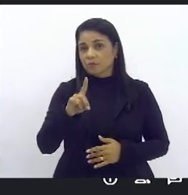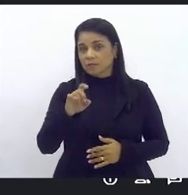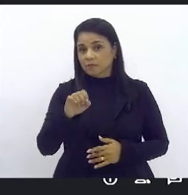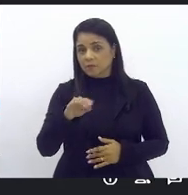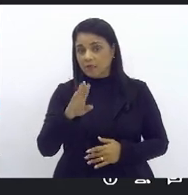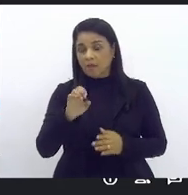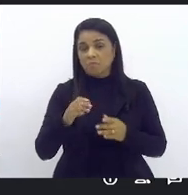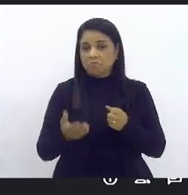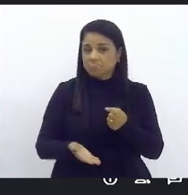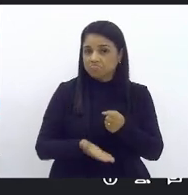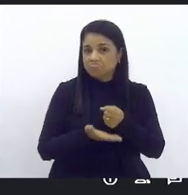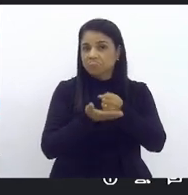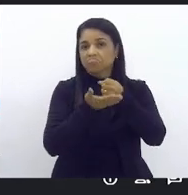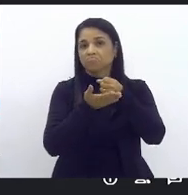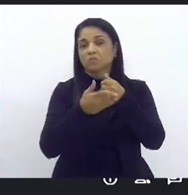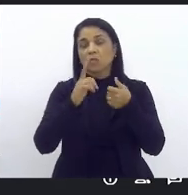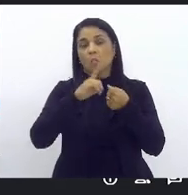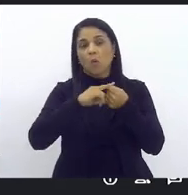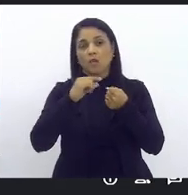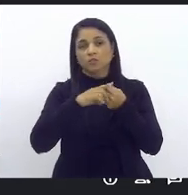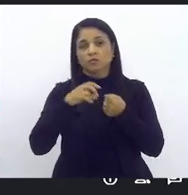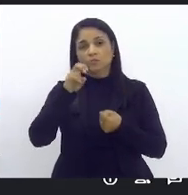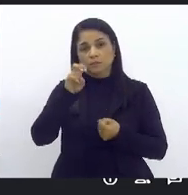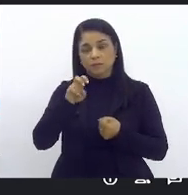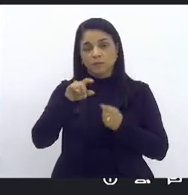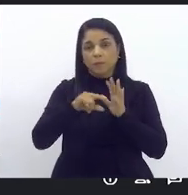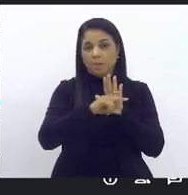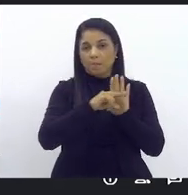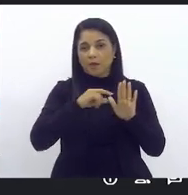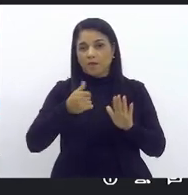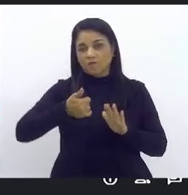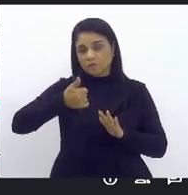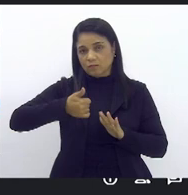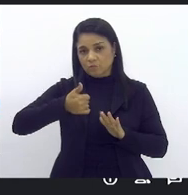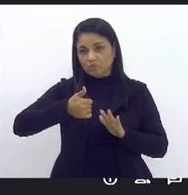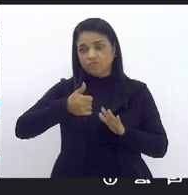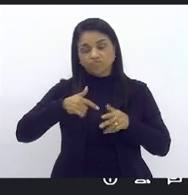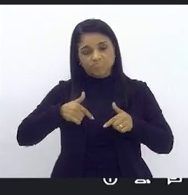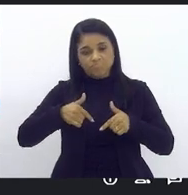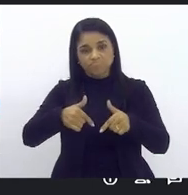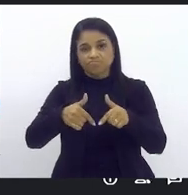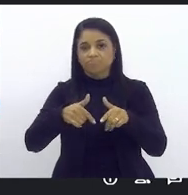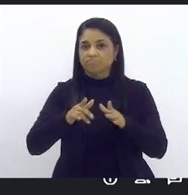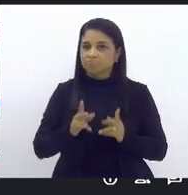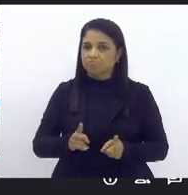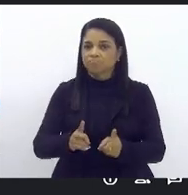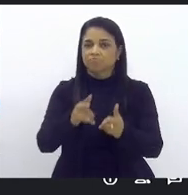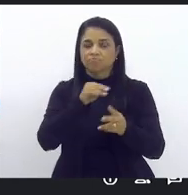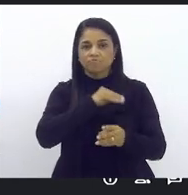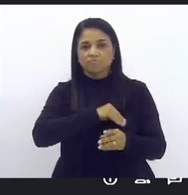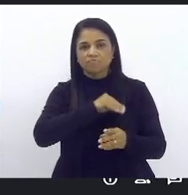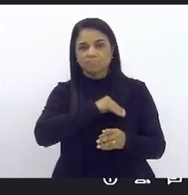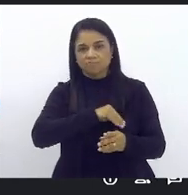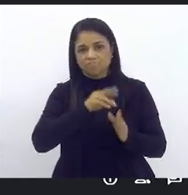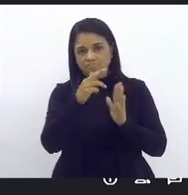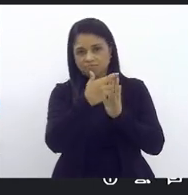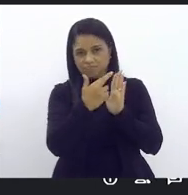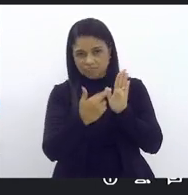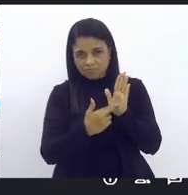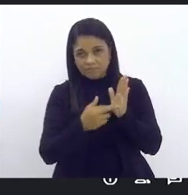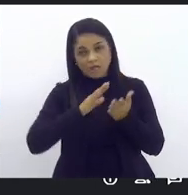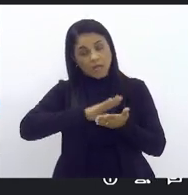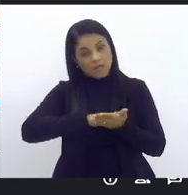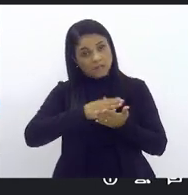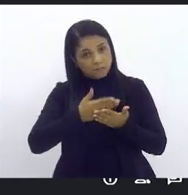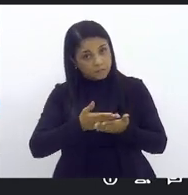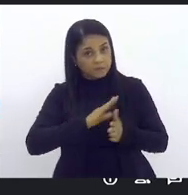sustentação para que o artigo 5º, parágrafo 1º, continue em pleno vigor, vigência e eficiência normativa. Essa é a interpretação